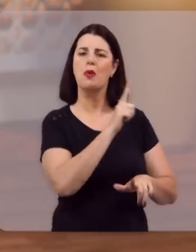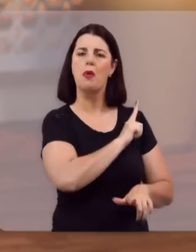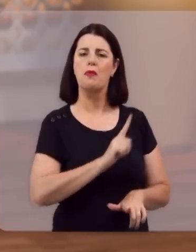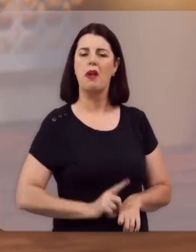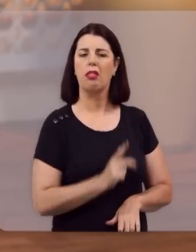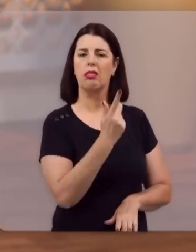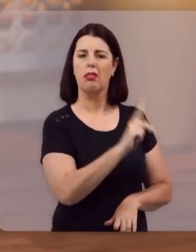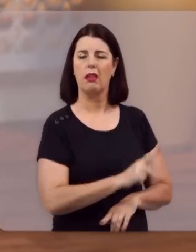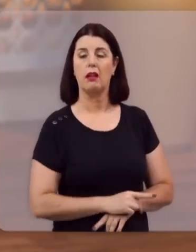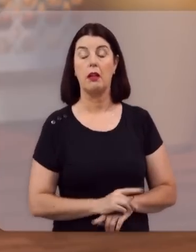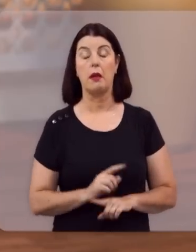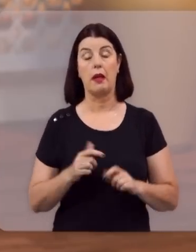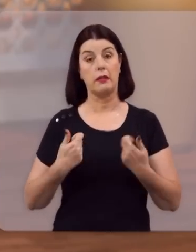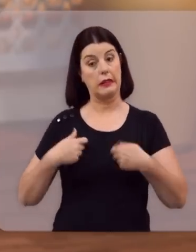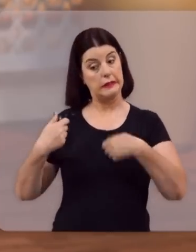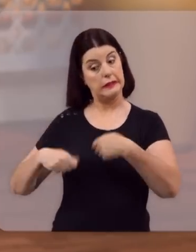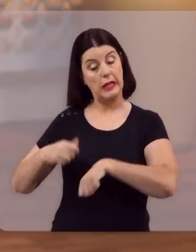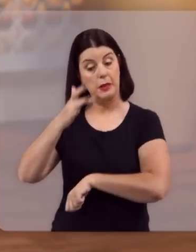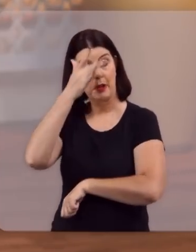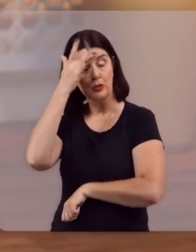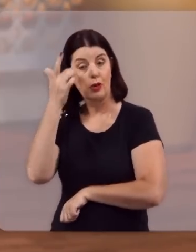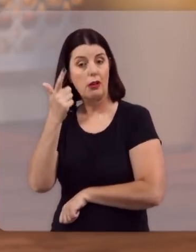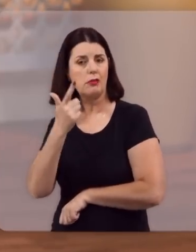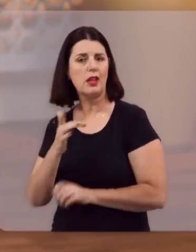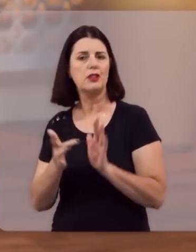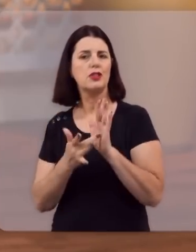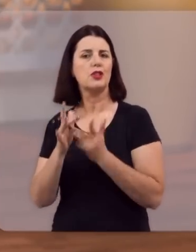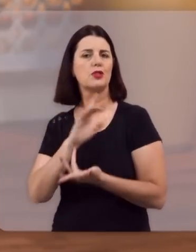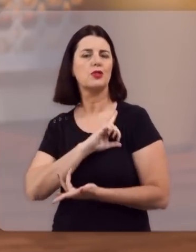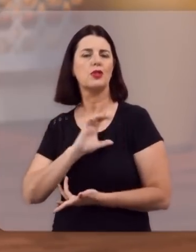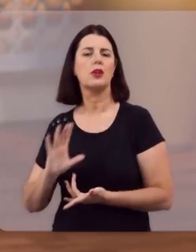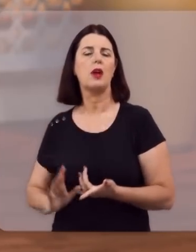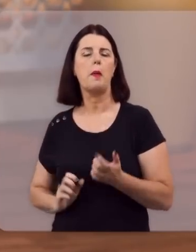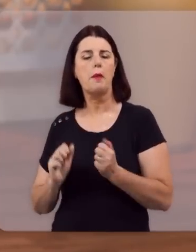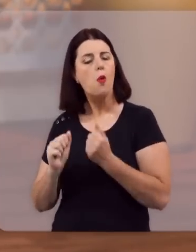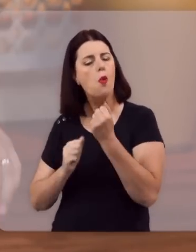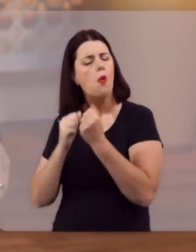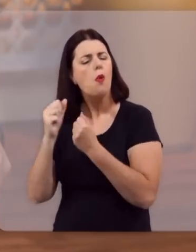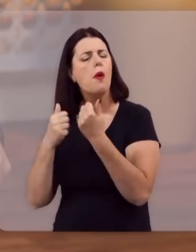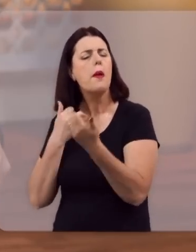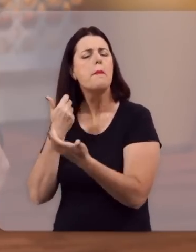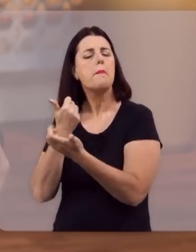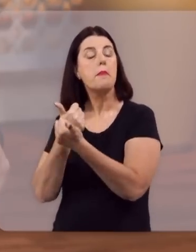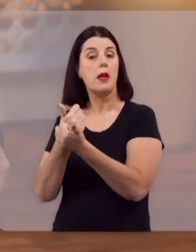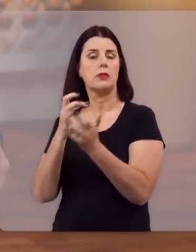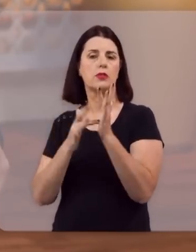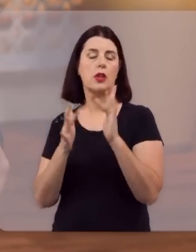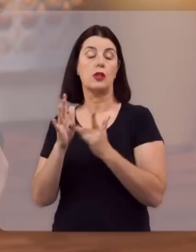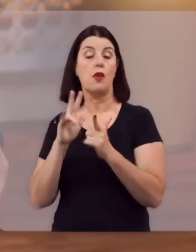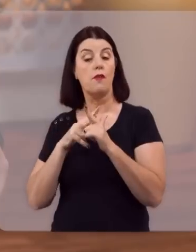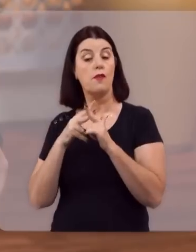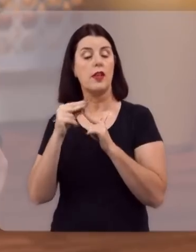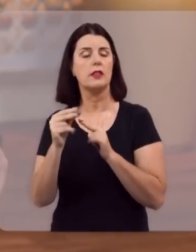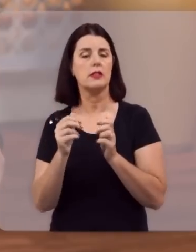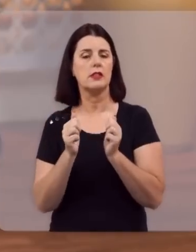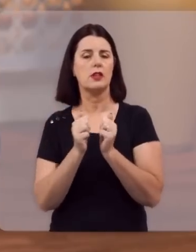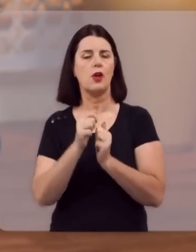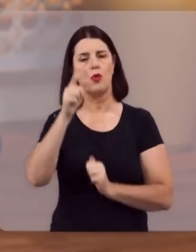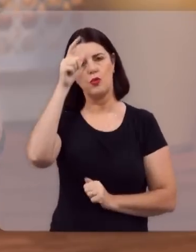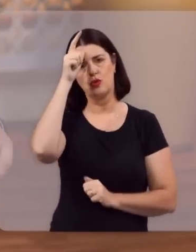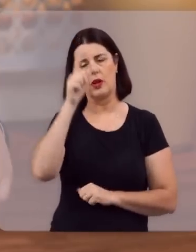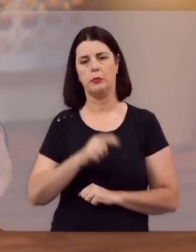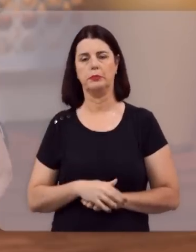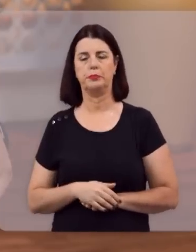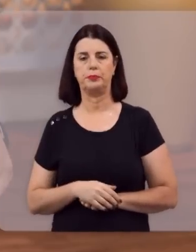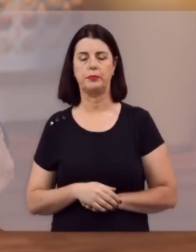daqueles que ainda não temem a Jesus correrem para ele, abraçarem a cruz e o poder da cruz de vencer Satanás.